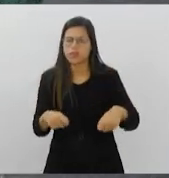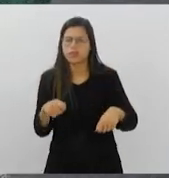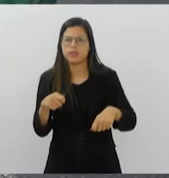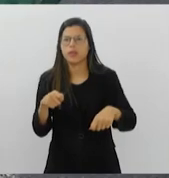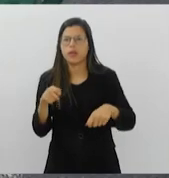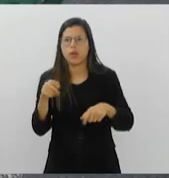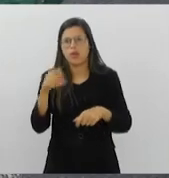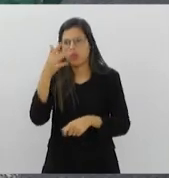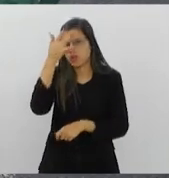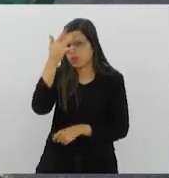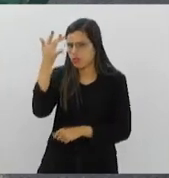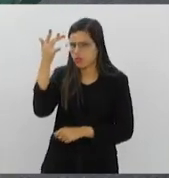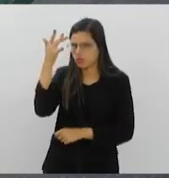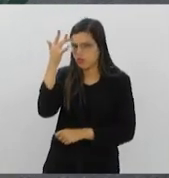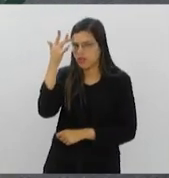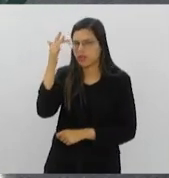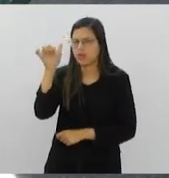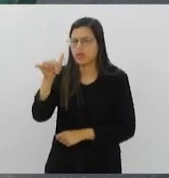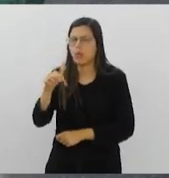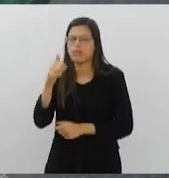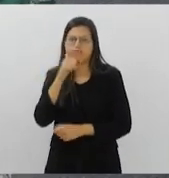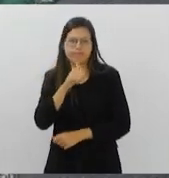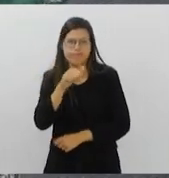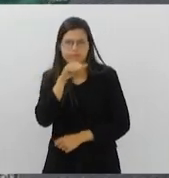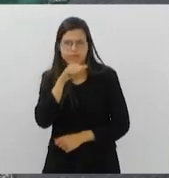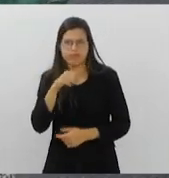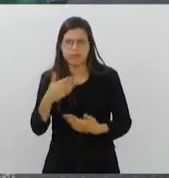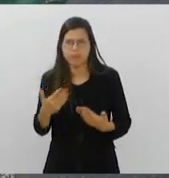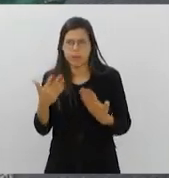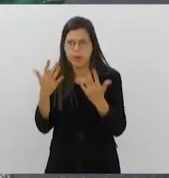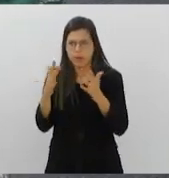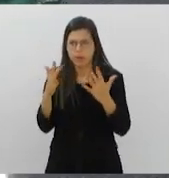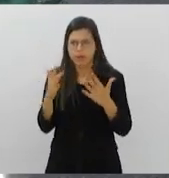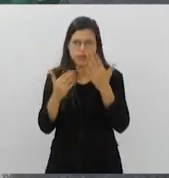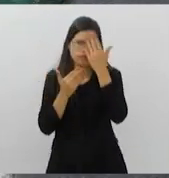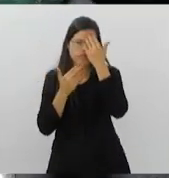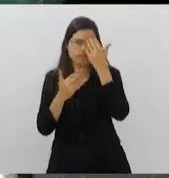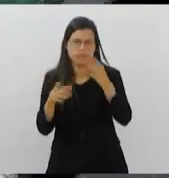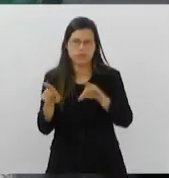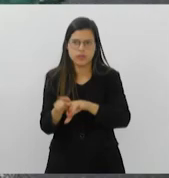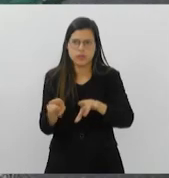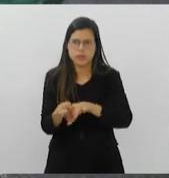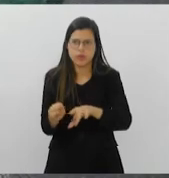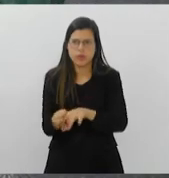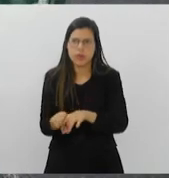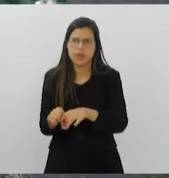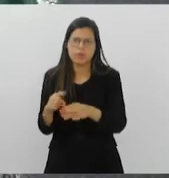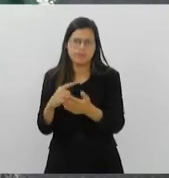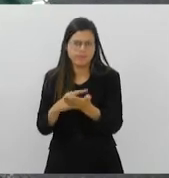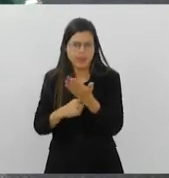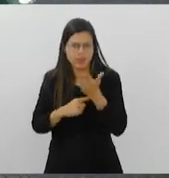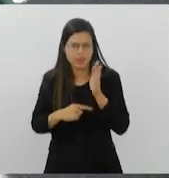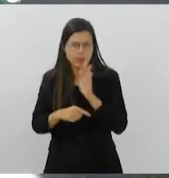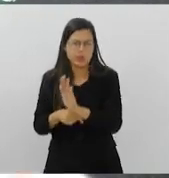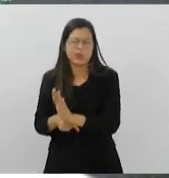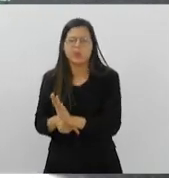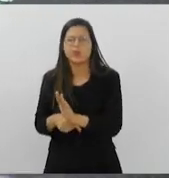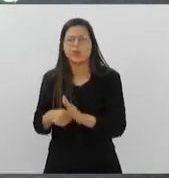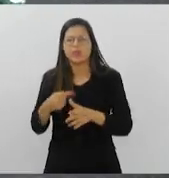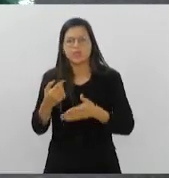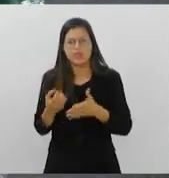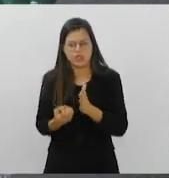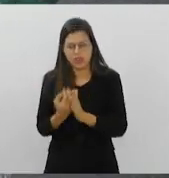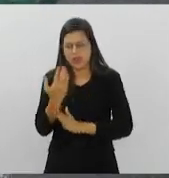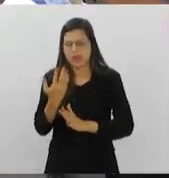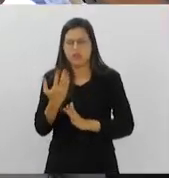saúde mental materna. Então, parabenizar e agradecer também pela cooperação da gente estar produzindo esse material